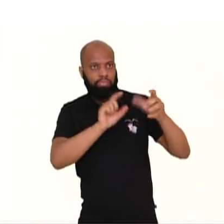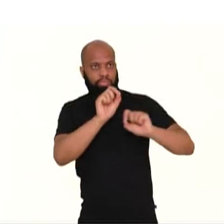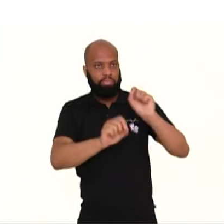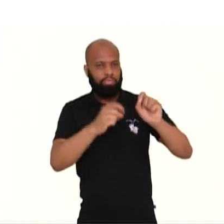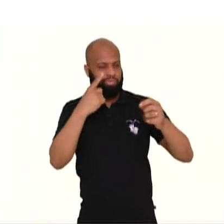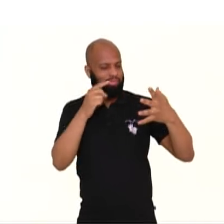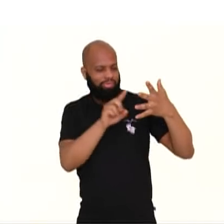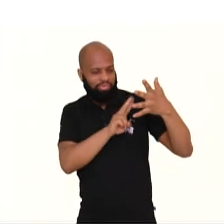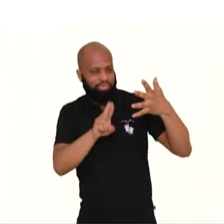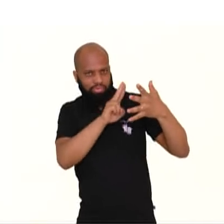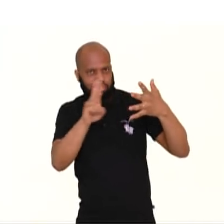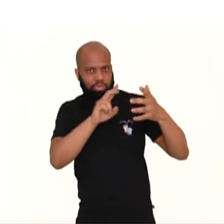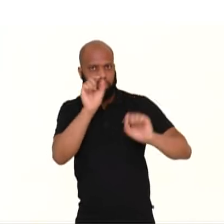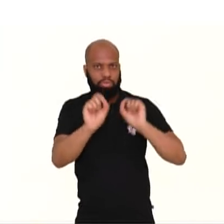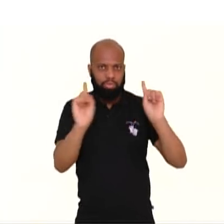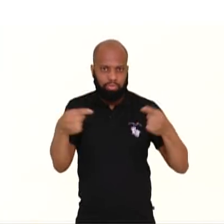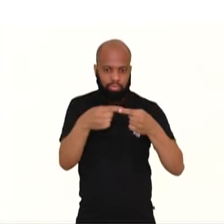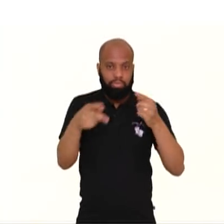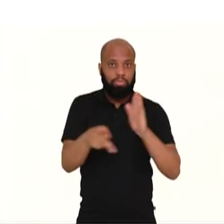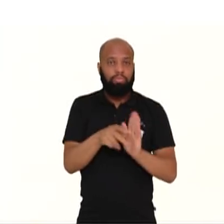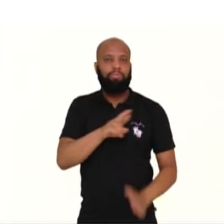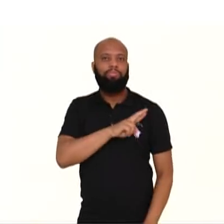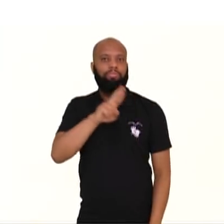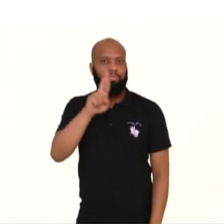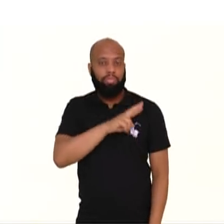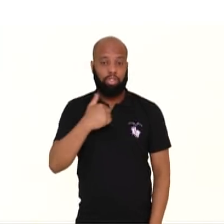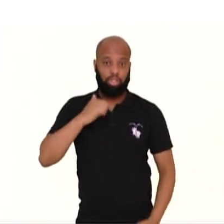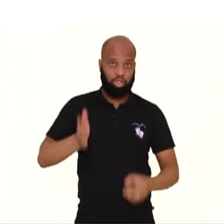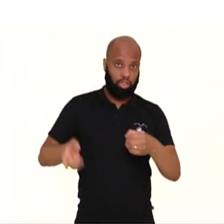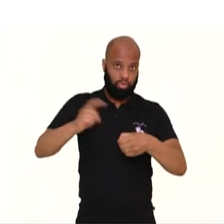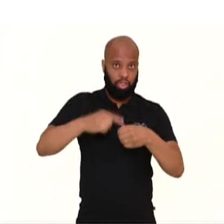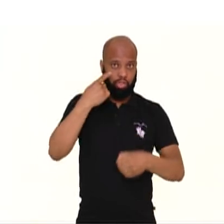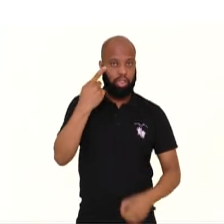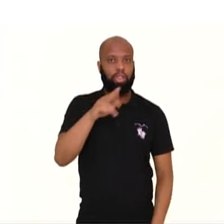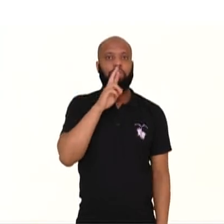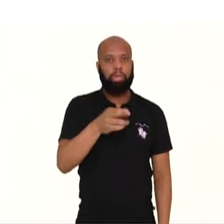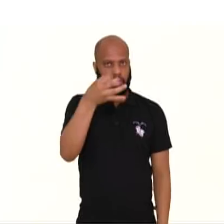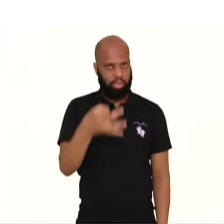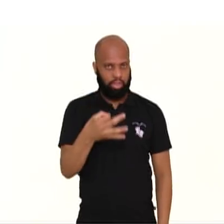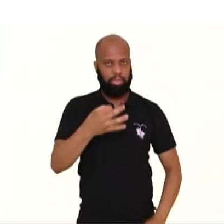o misticismo. Logo, logo faremos a correção.